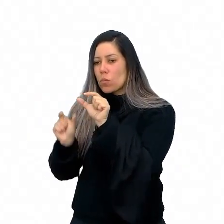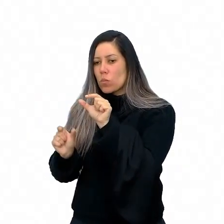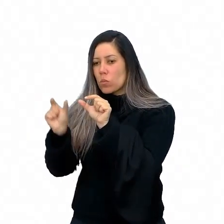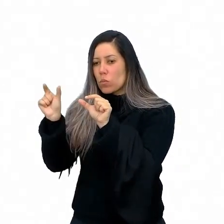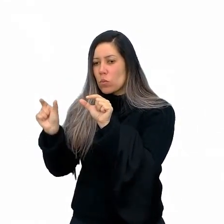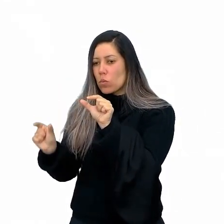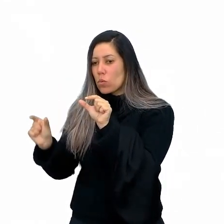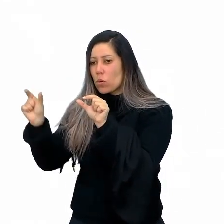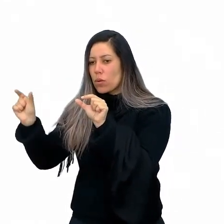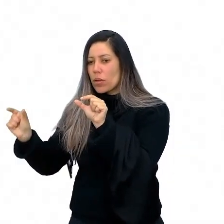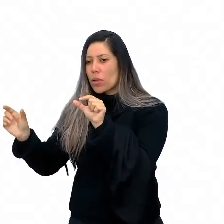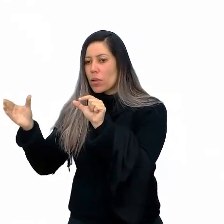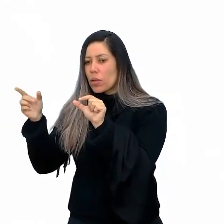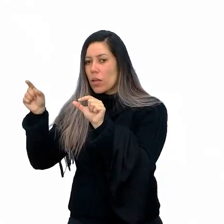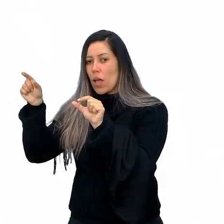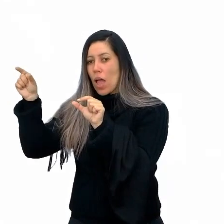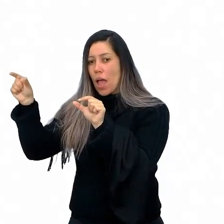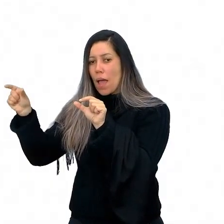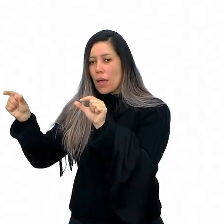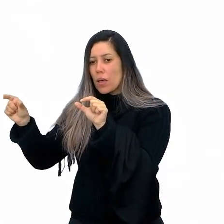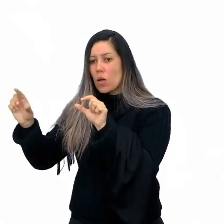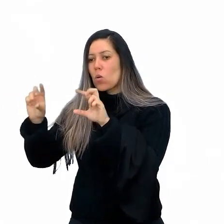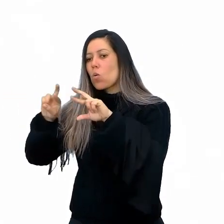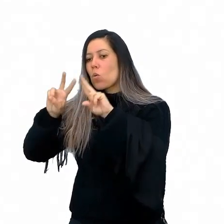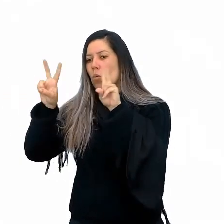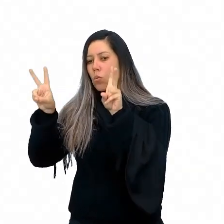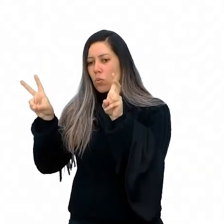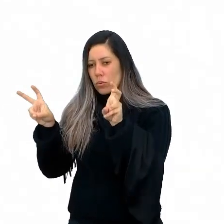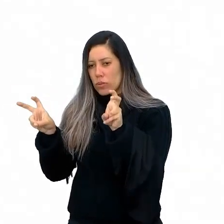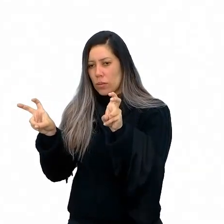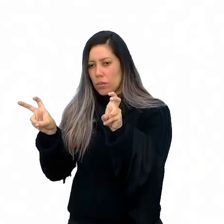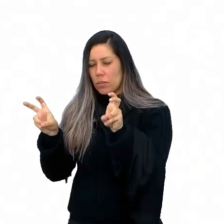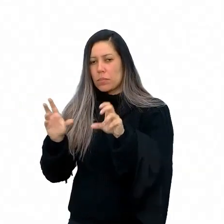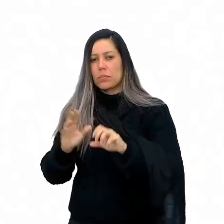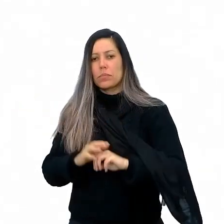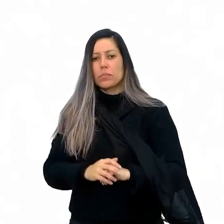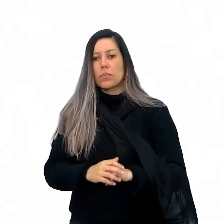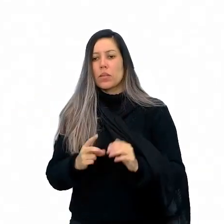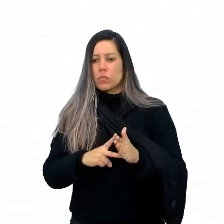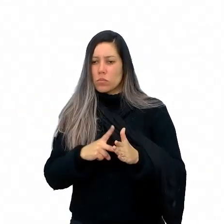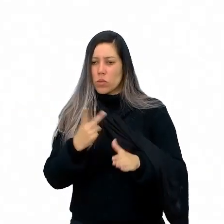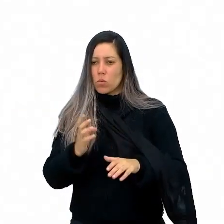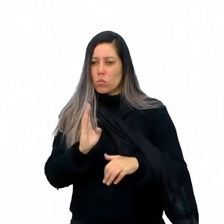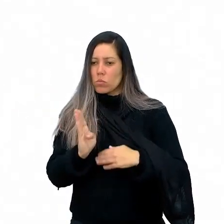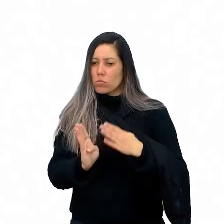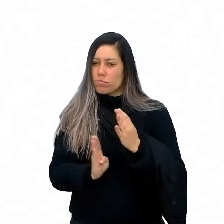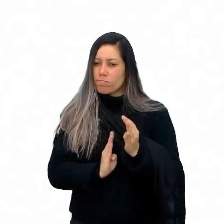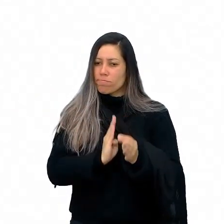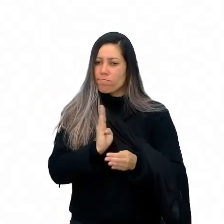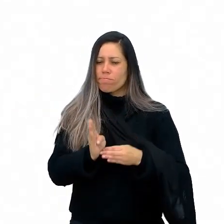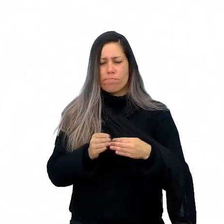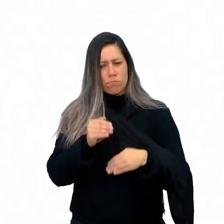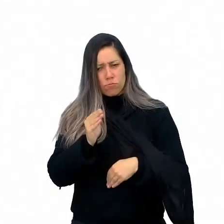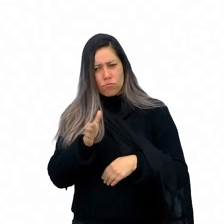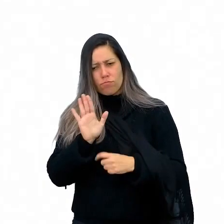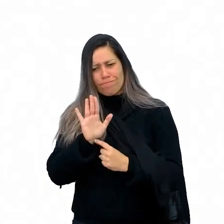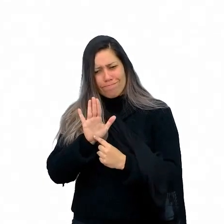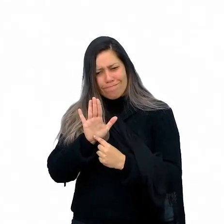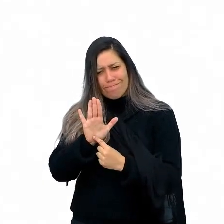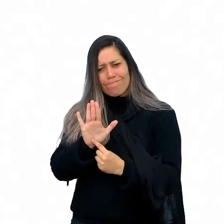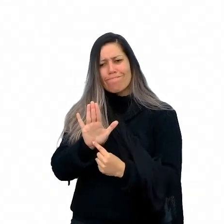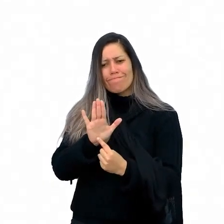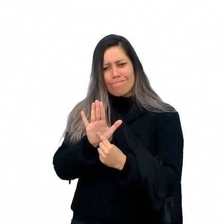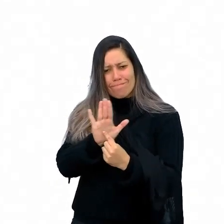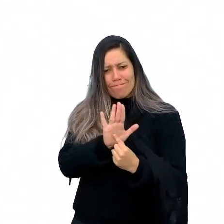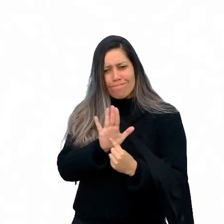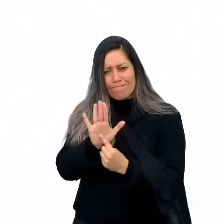a parte teórica que foi discutida, tá bom? Então, no segundo bimestre, nós já mostramos, apresentamos, e eu ainda trago ainda